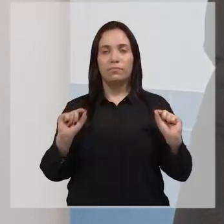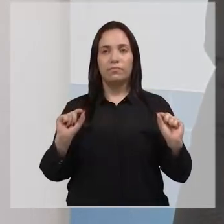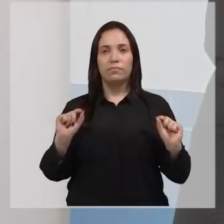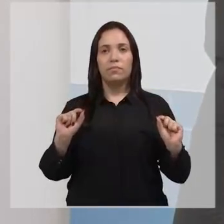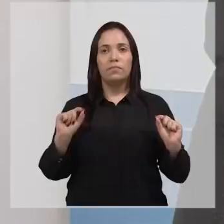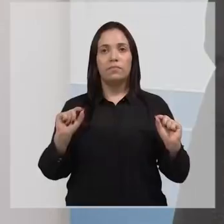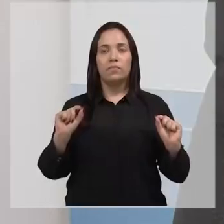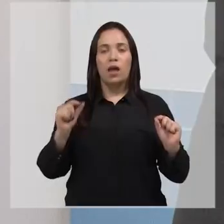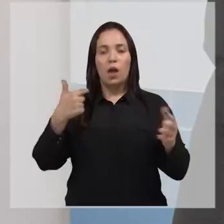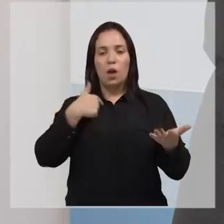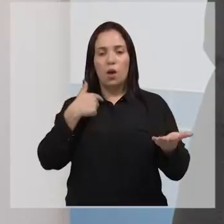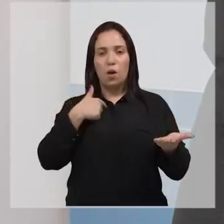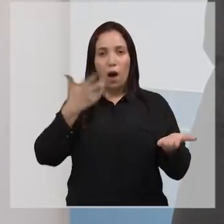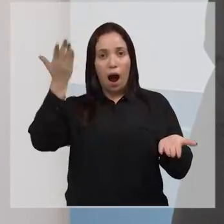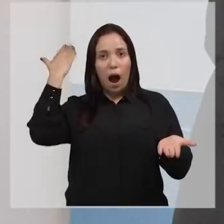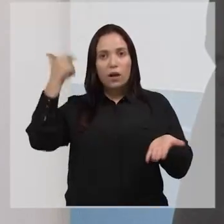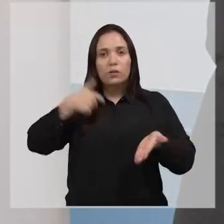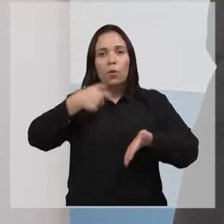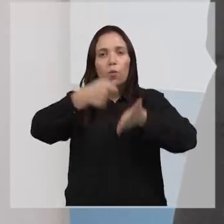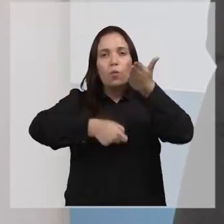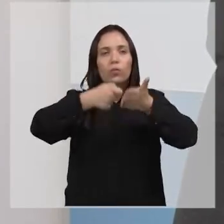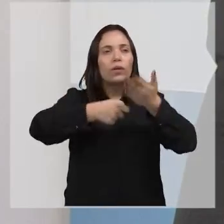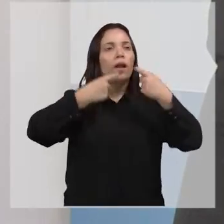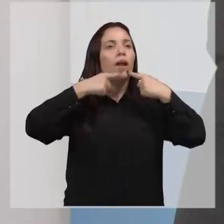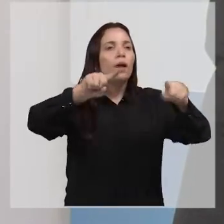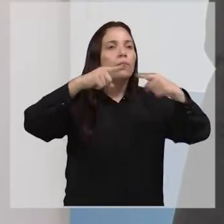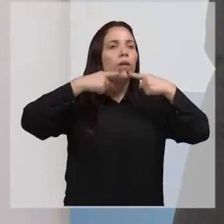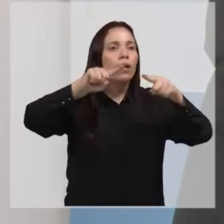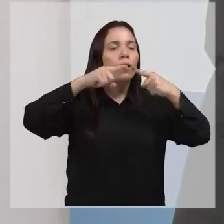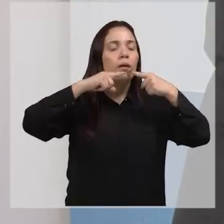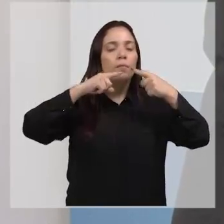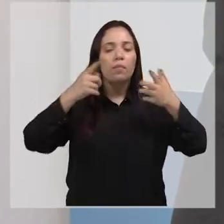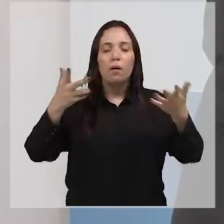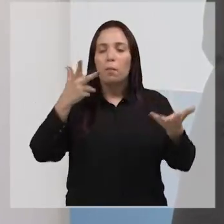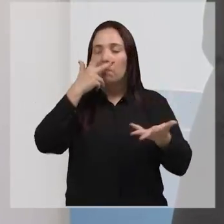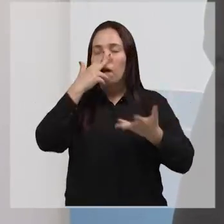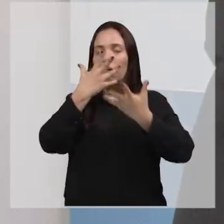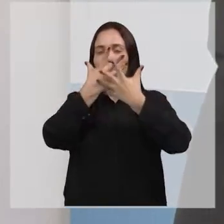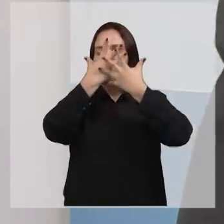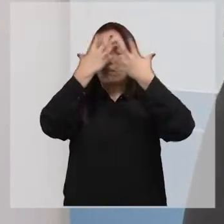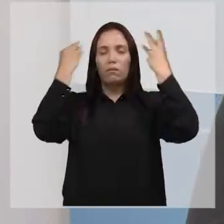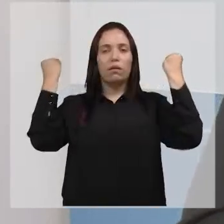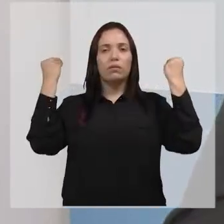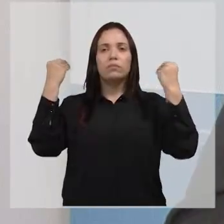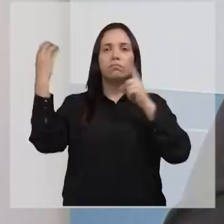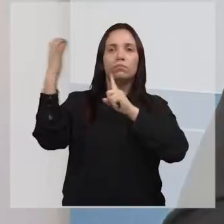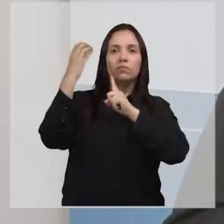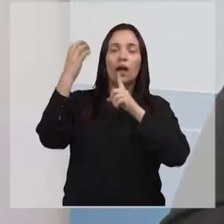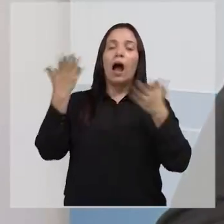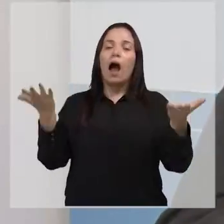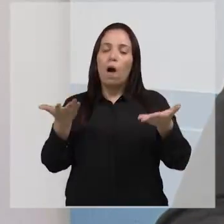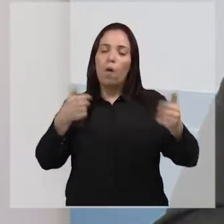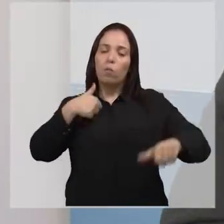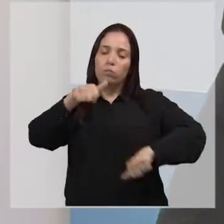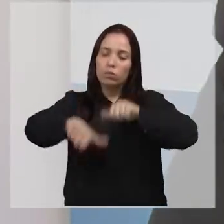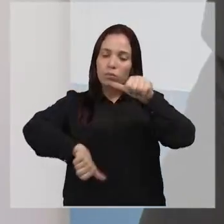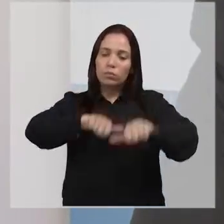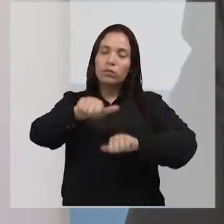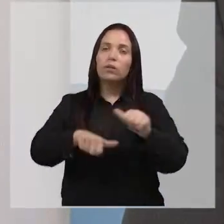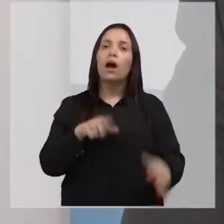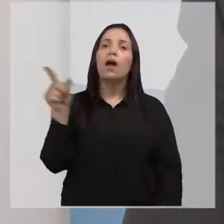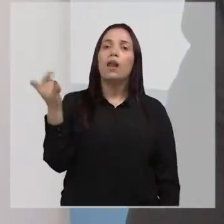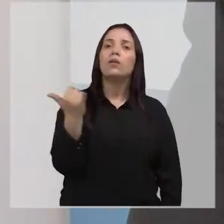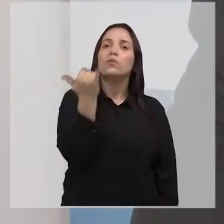incluí nela e esqueci os meus ideais. Eu errei, quero voltar, mas pronto. Ele pediria